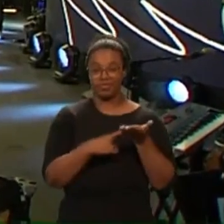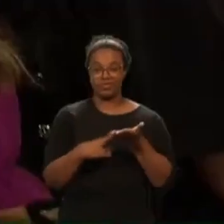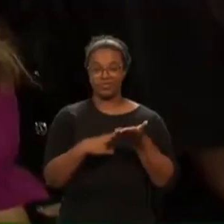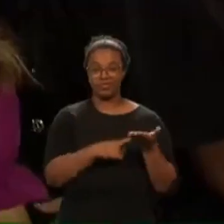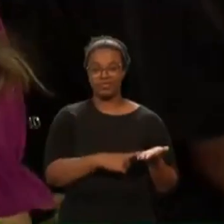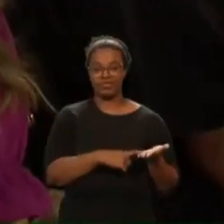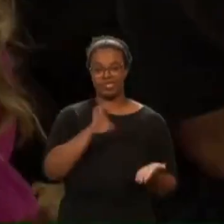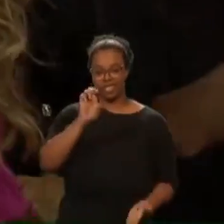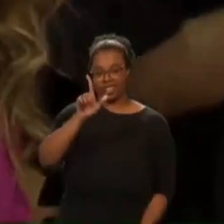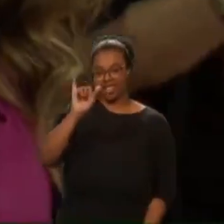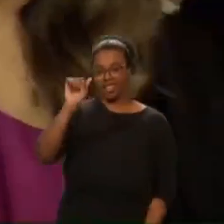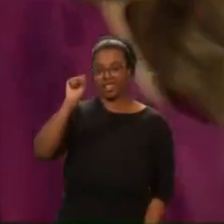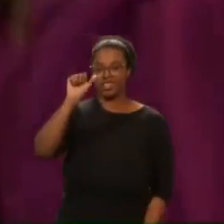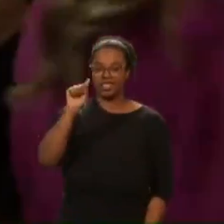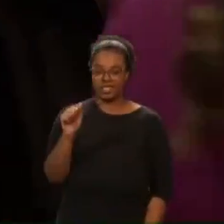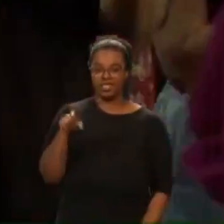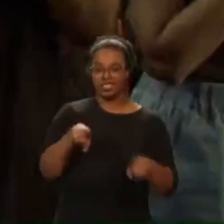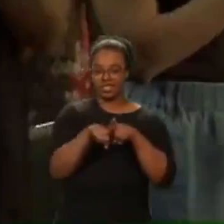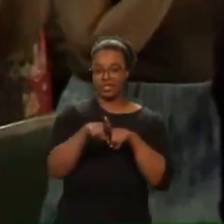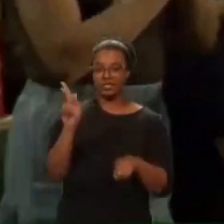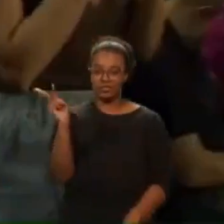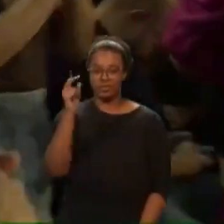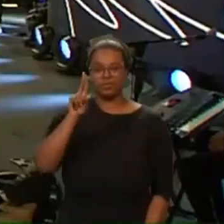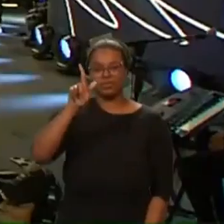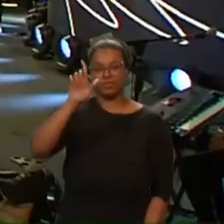aqui e o Hugo nessa